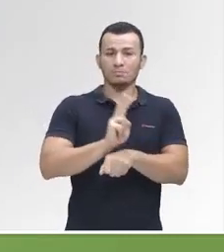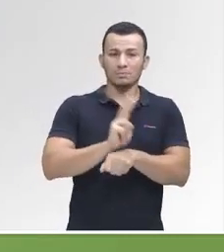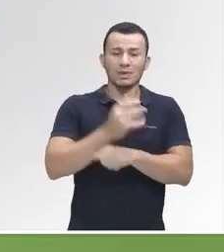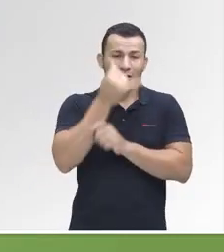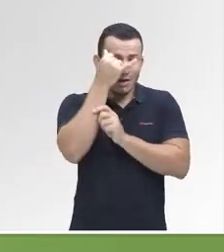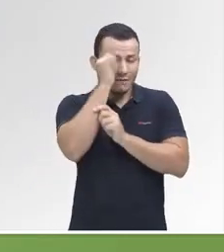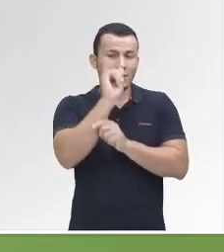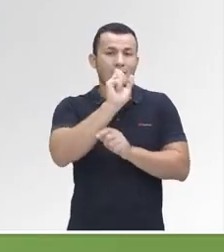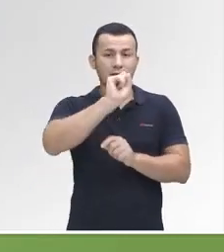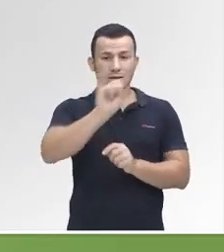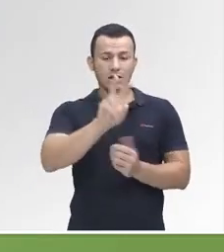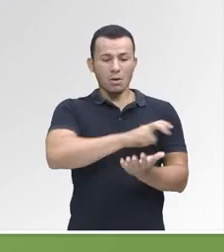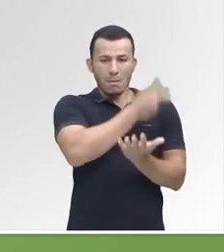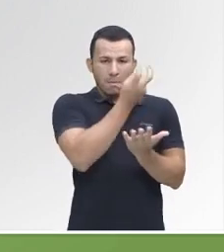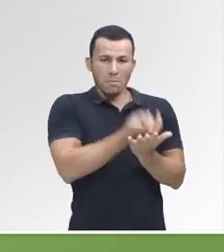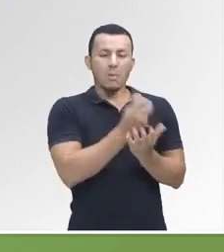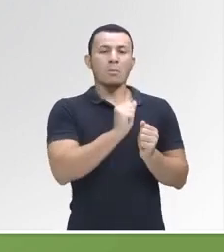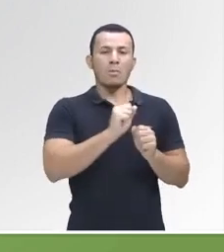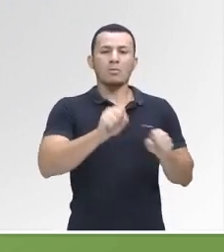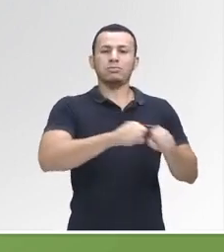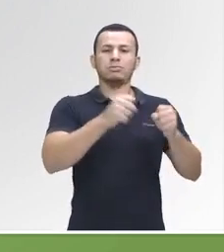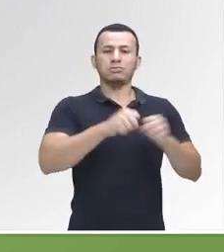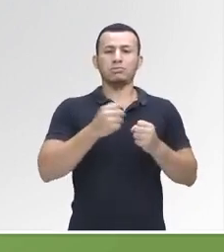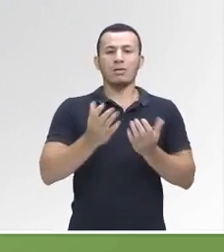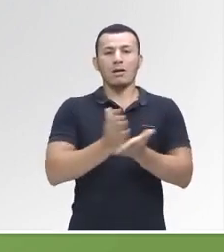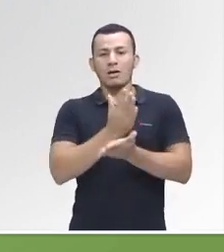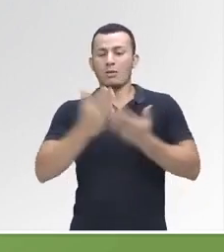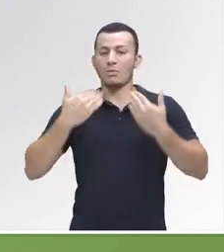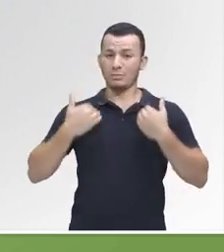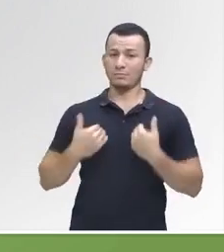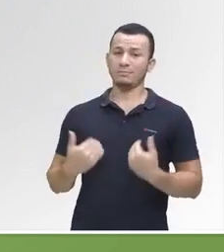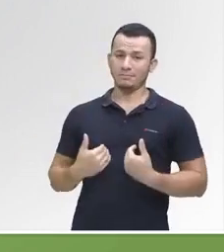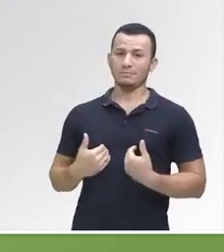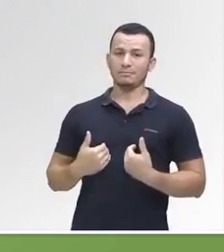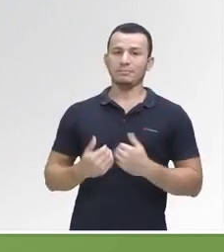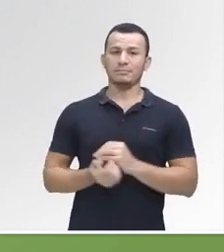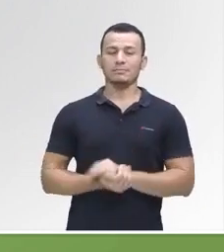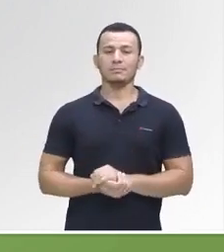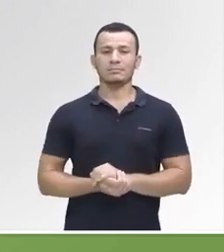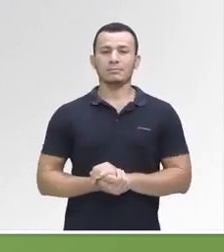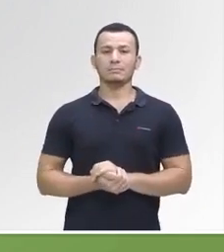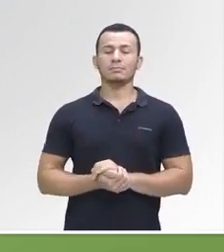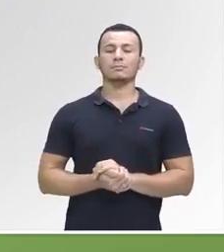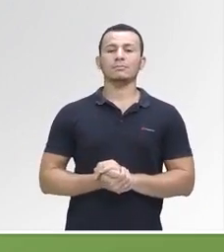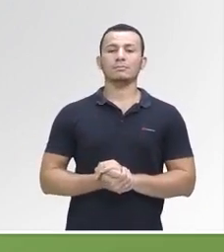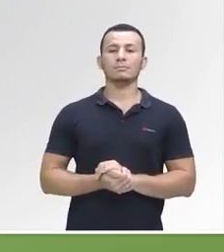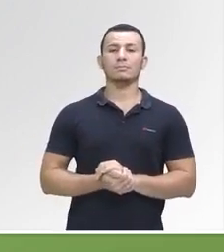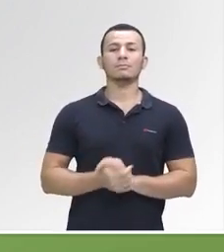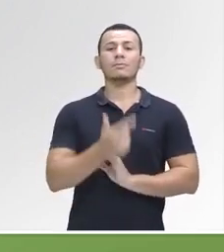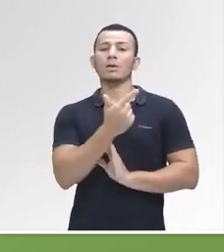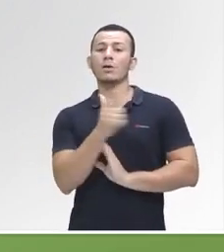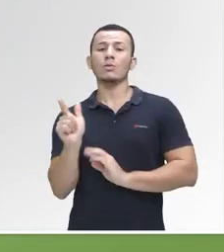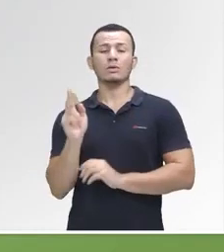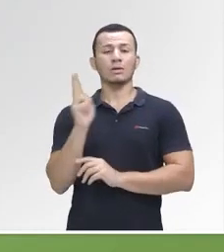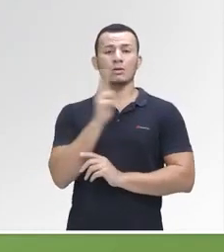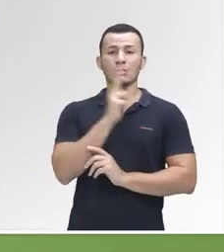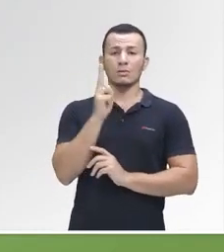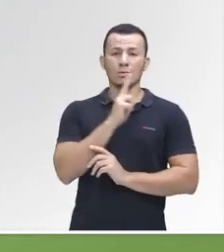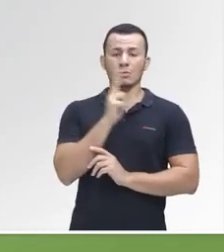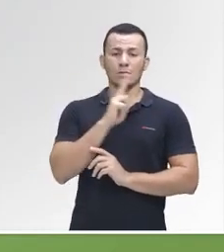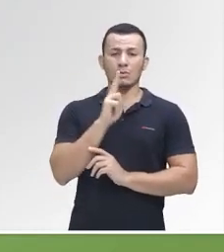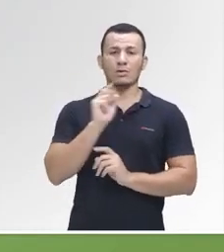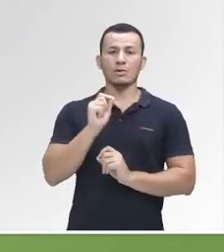mais graves. Então, vamos ver outra situação de emergência, que essa é importantíssima, que é